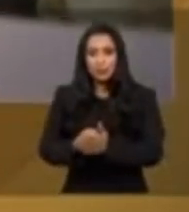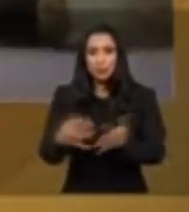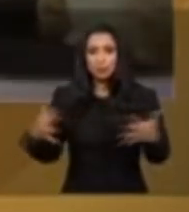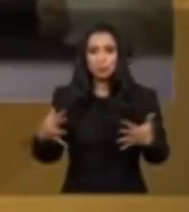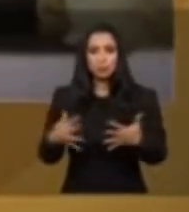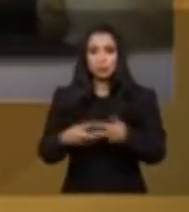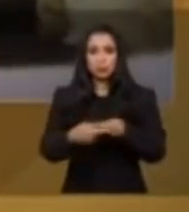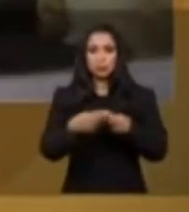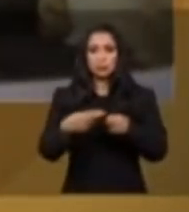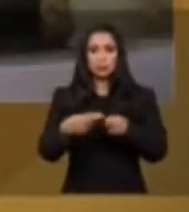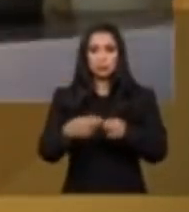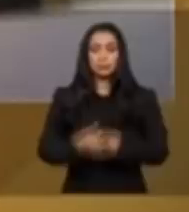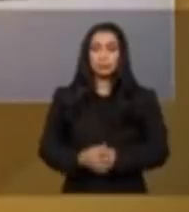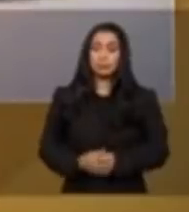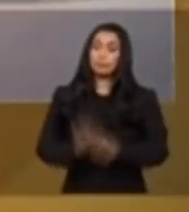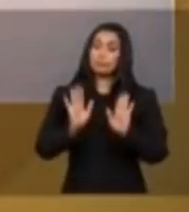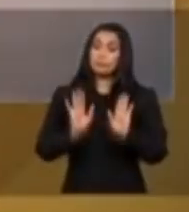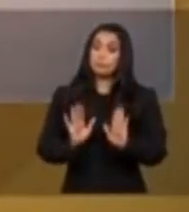Ainda,